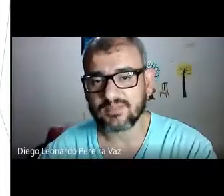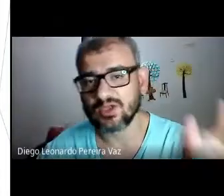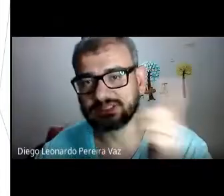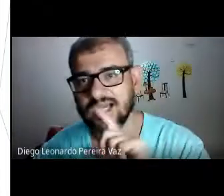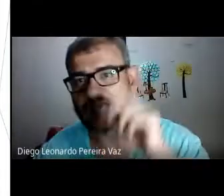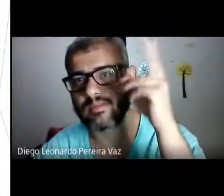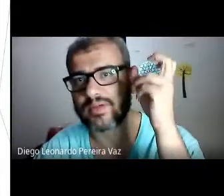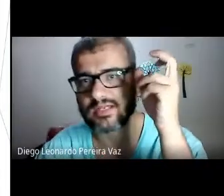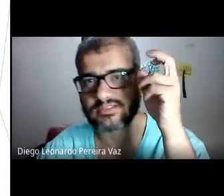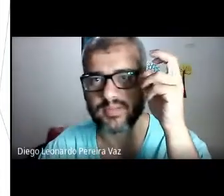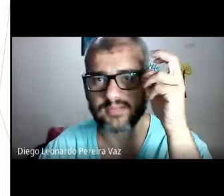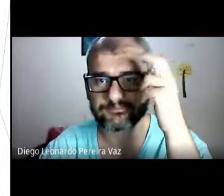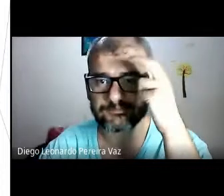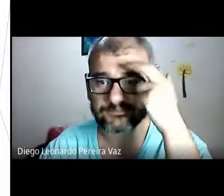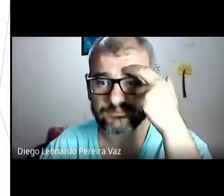Joana, percebe,